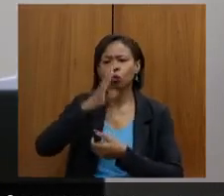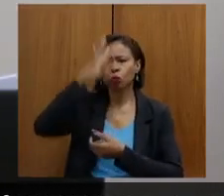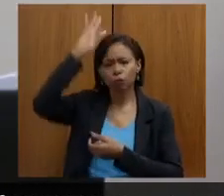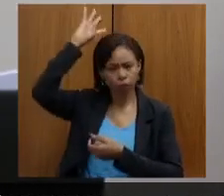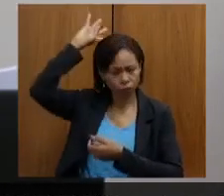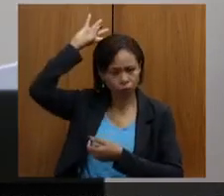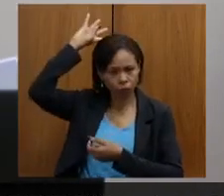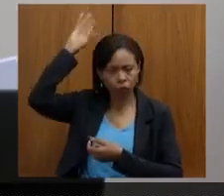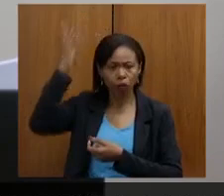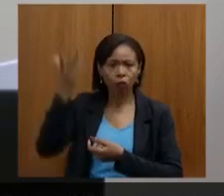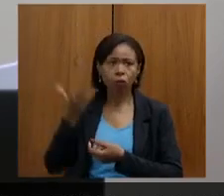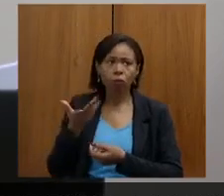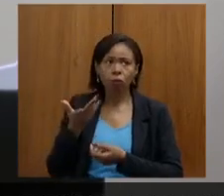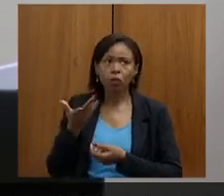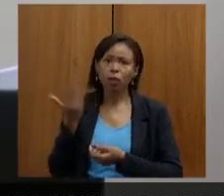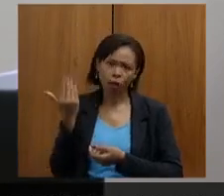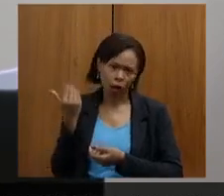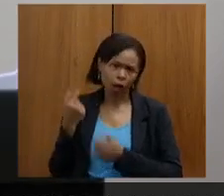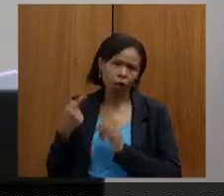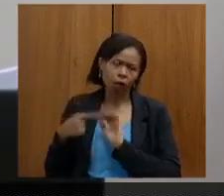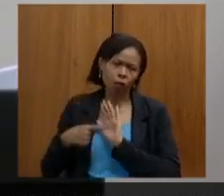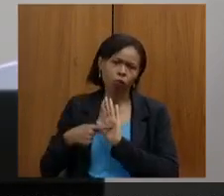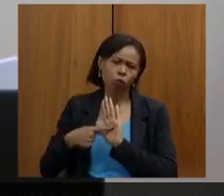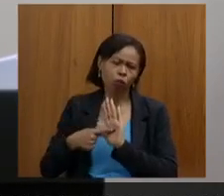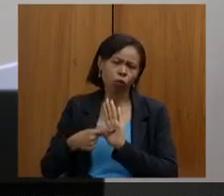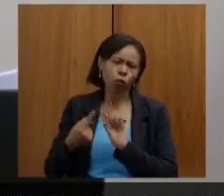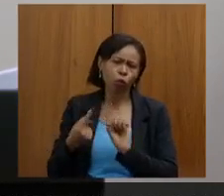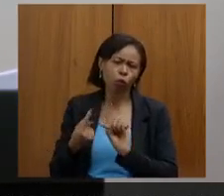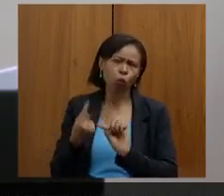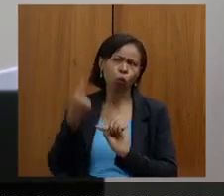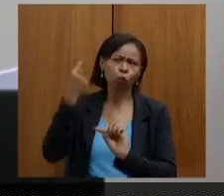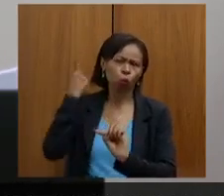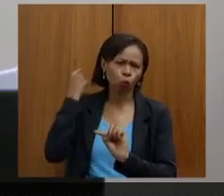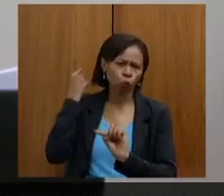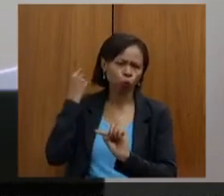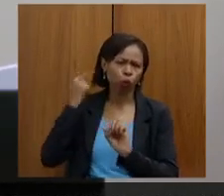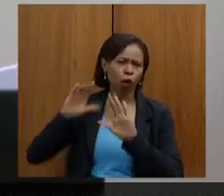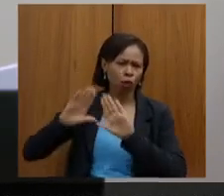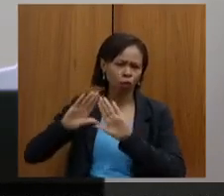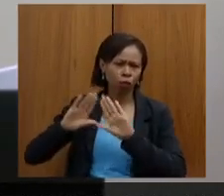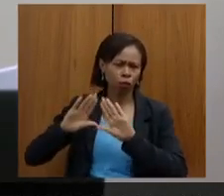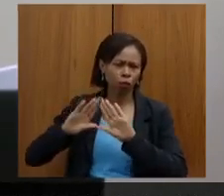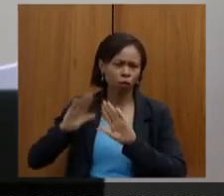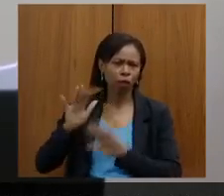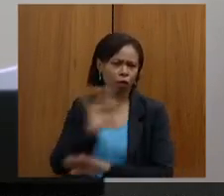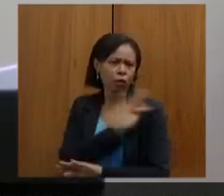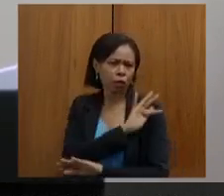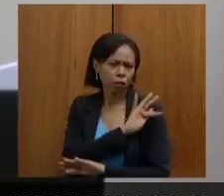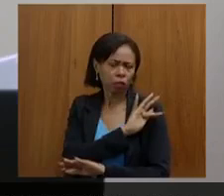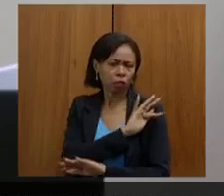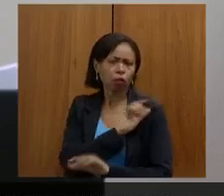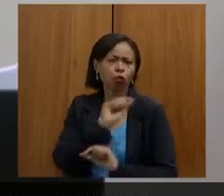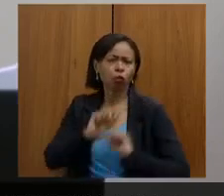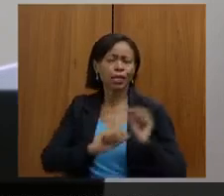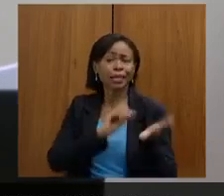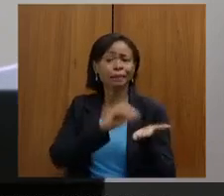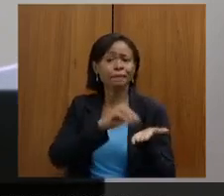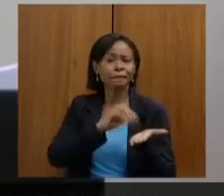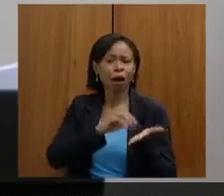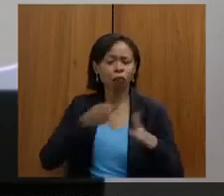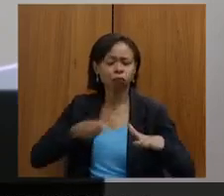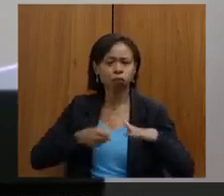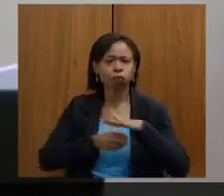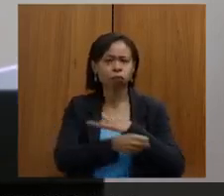a apresentação feita no último Assembleia fiscaliza do Déficit de efetivo primeira